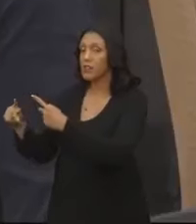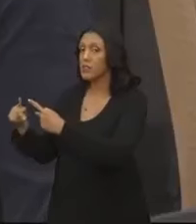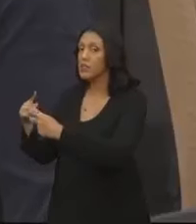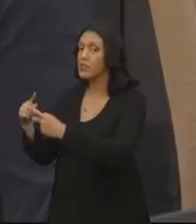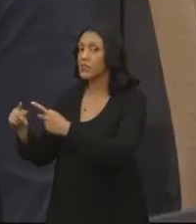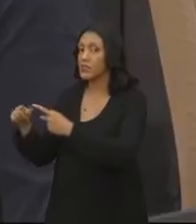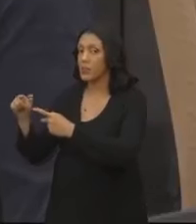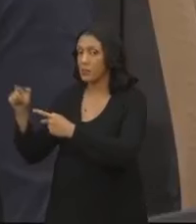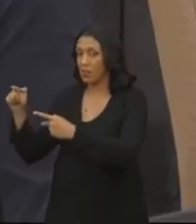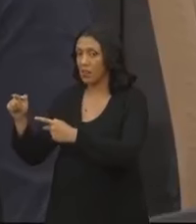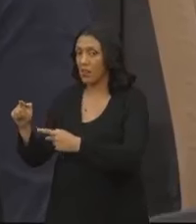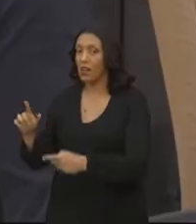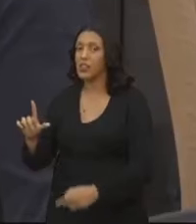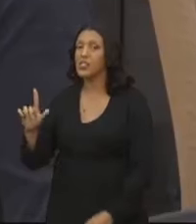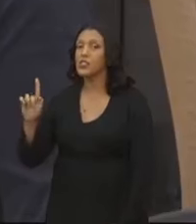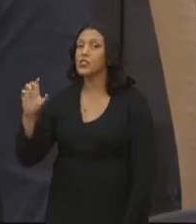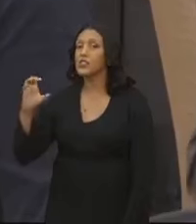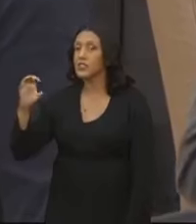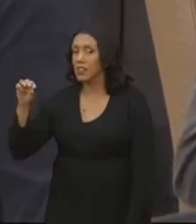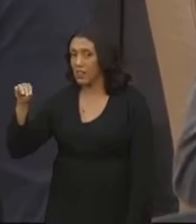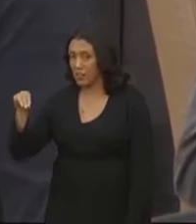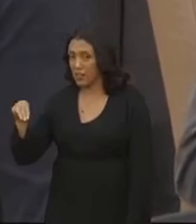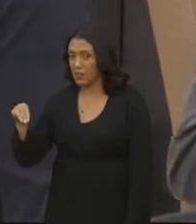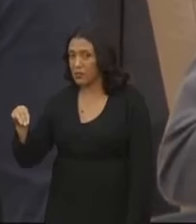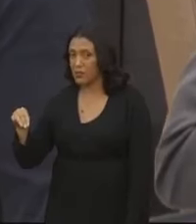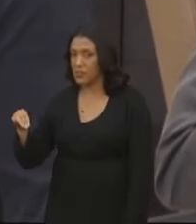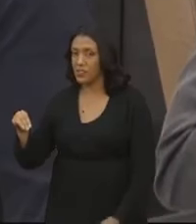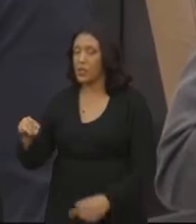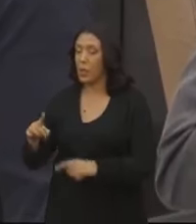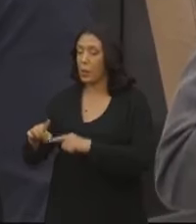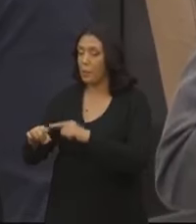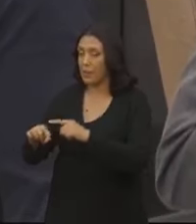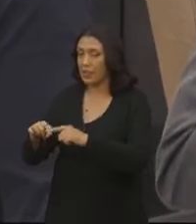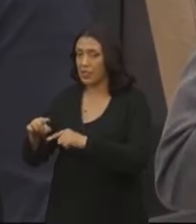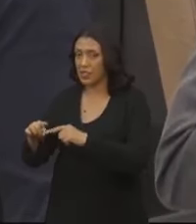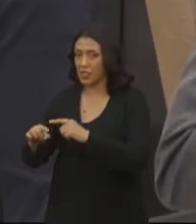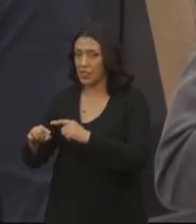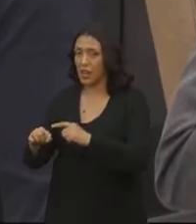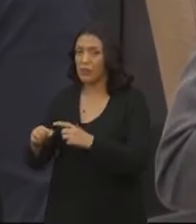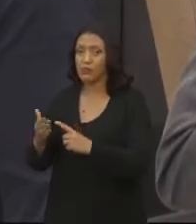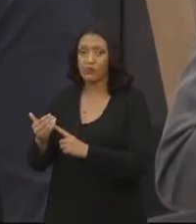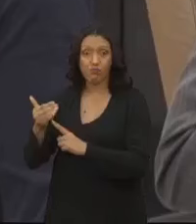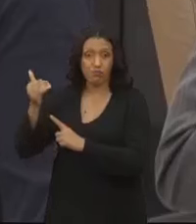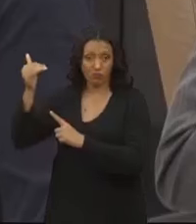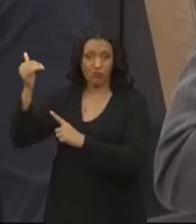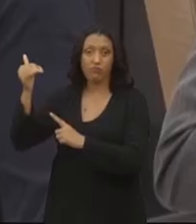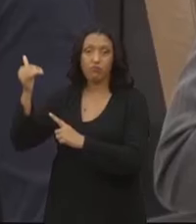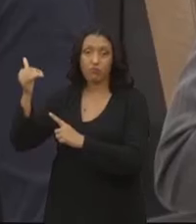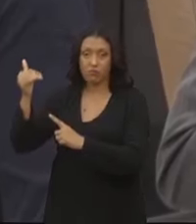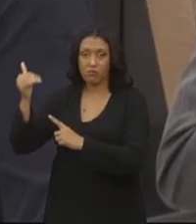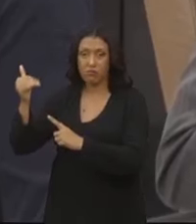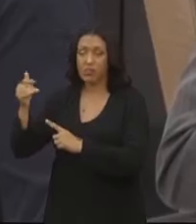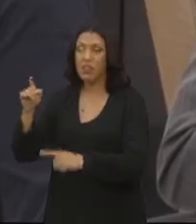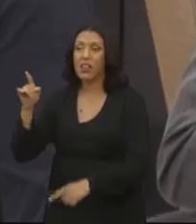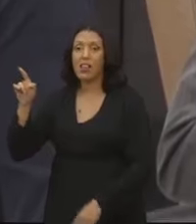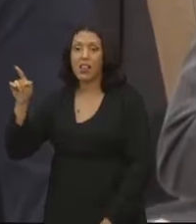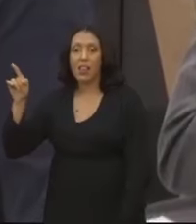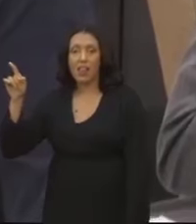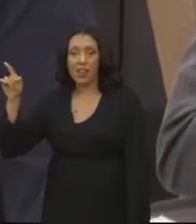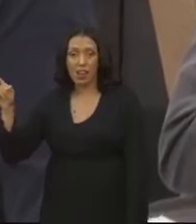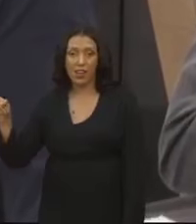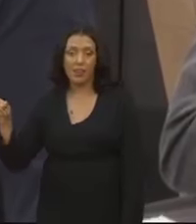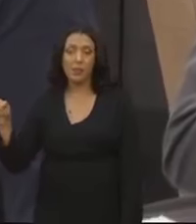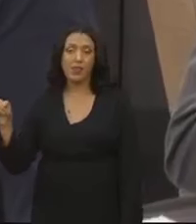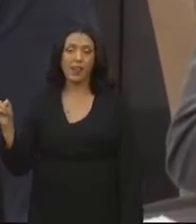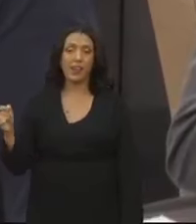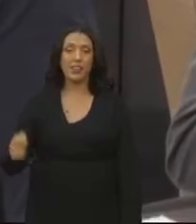Guarda Civil deles com o que tem de mais tecnológico no Brasil. Caçapava deu um aumento para os professores, deu um churrasco para todos os servidores, não